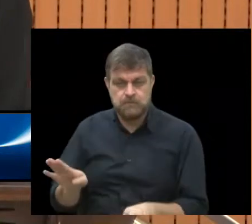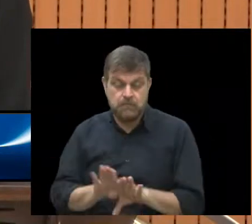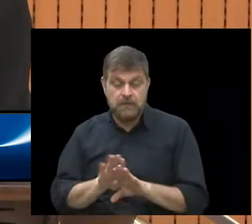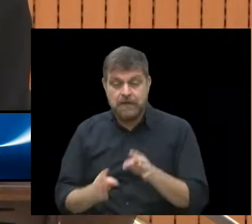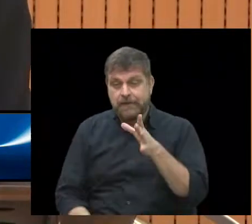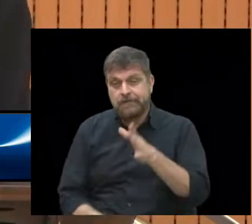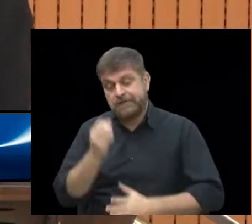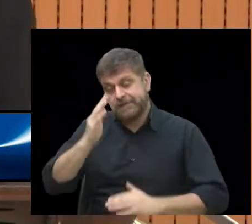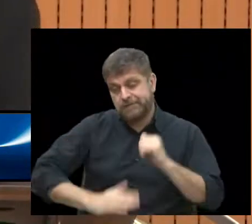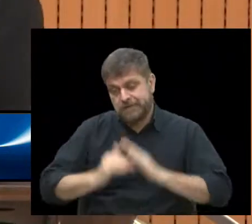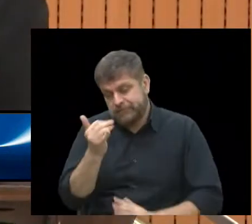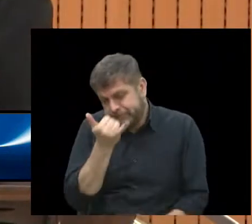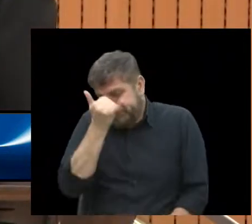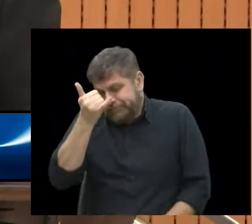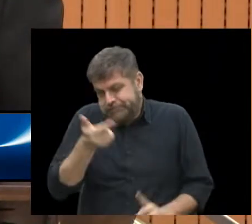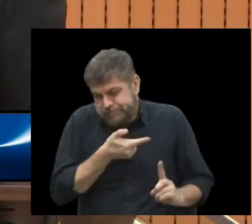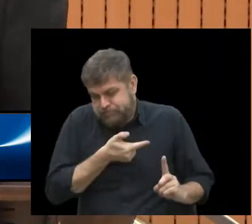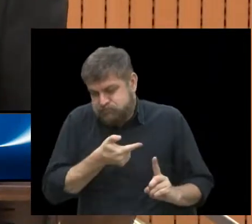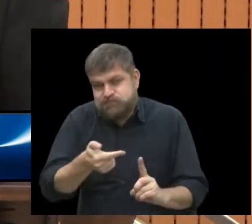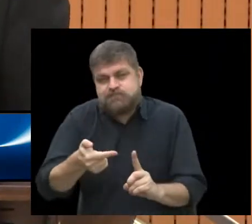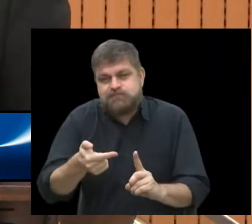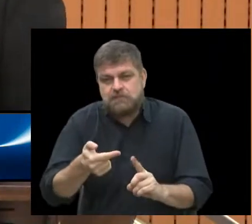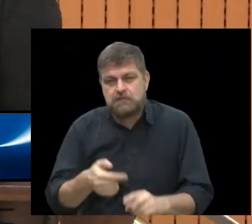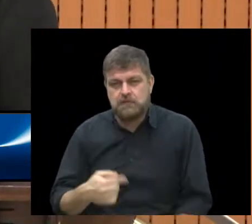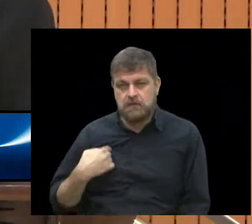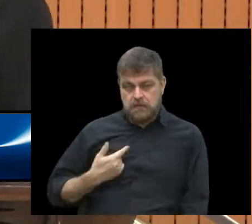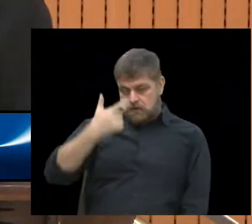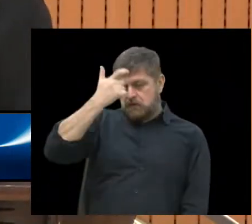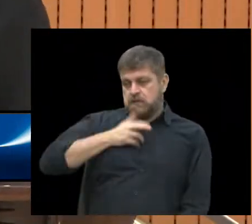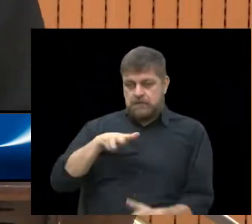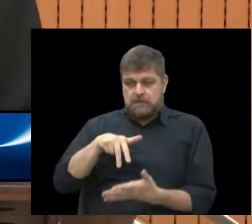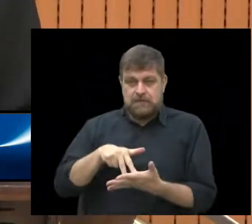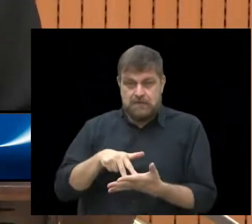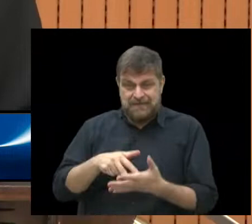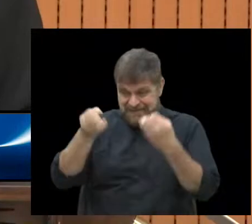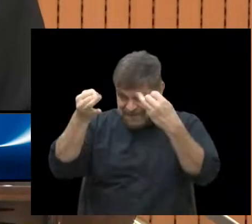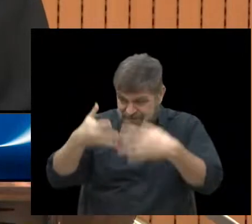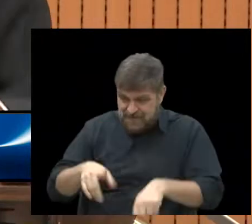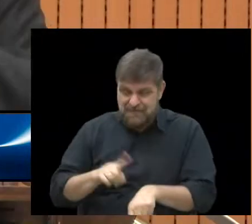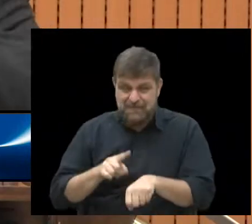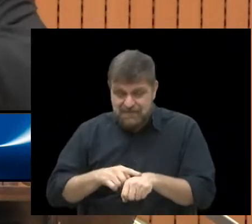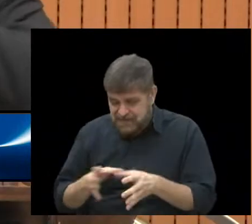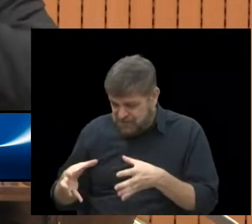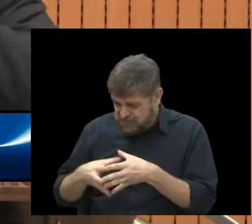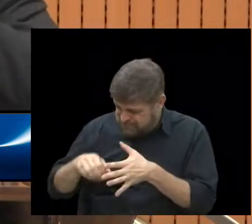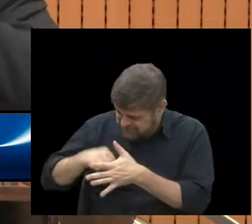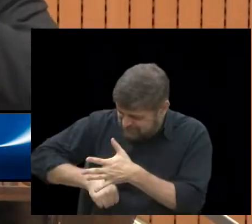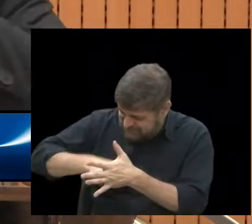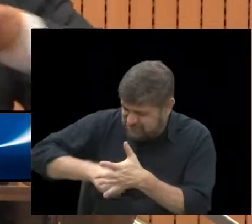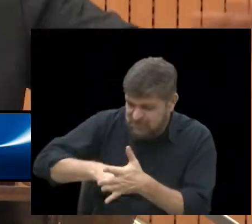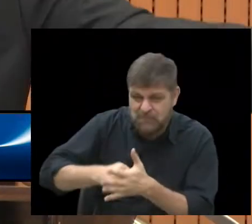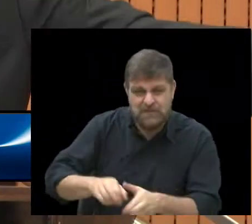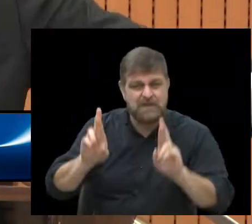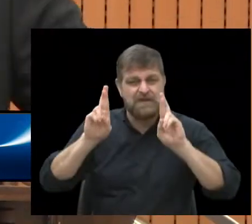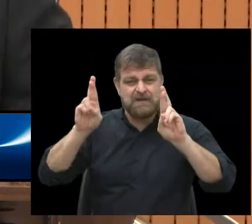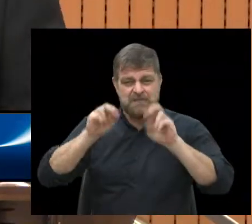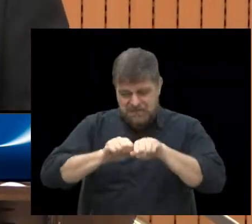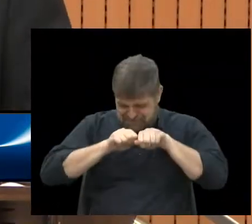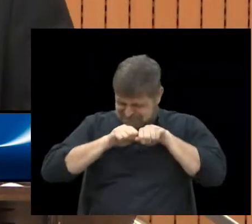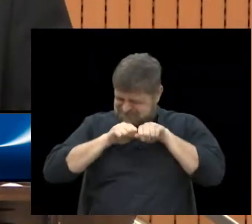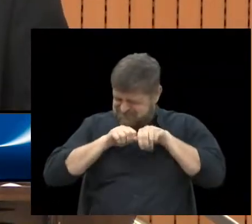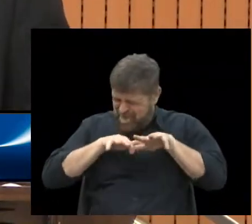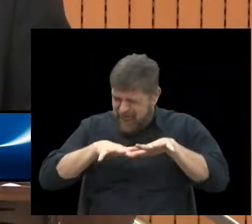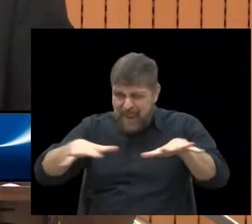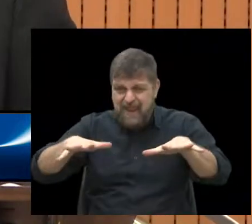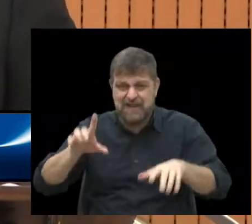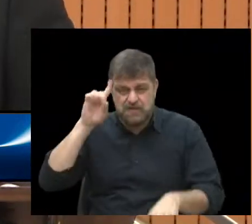acabe praticando essas atitudes. Então, eu estou aqui dizendo que existe esse movimento, a gente espera que isso se espalhe para a cidade e